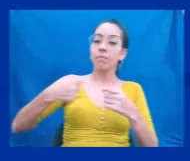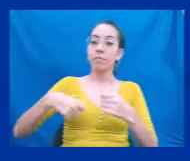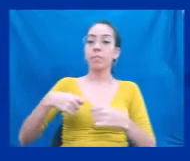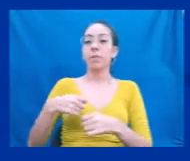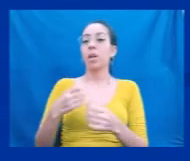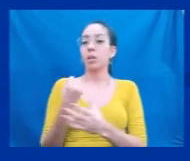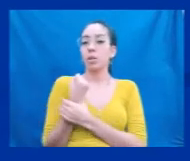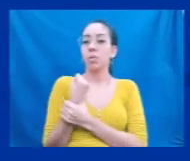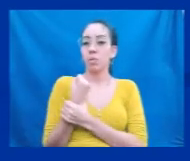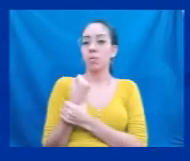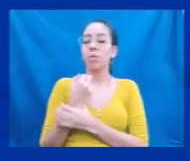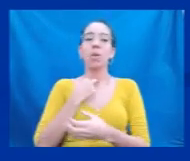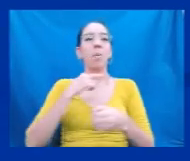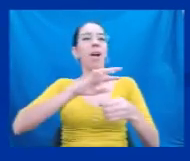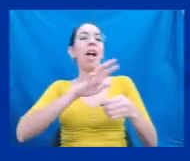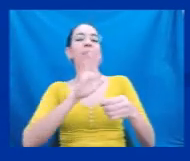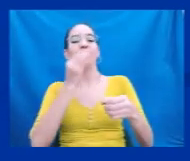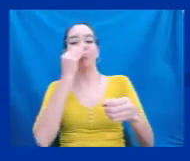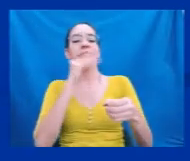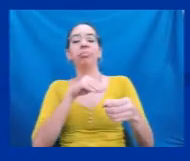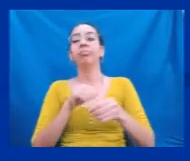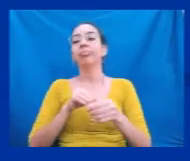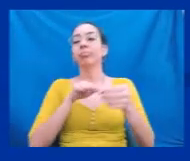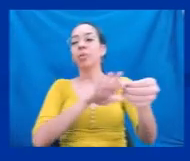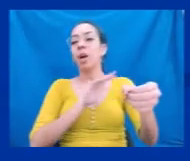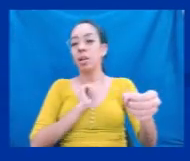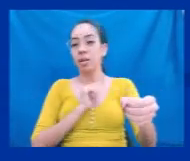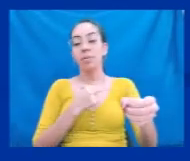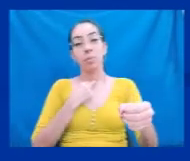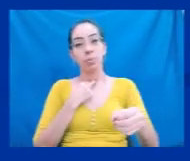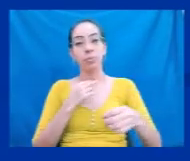ao fechar e vedar bem essas embalagens.